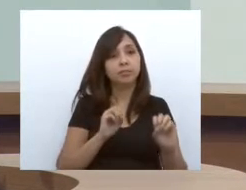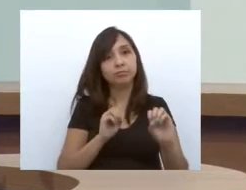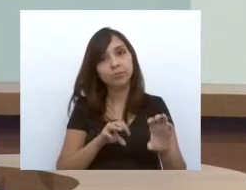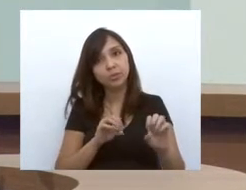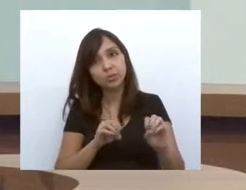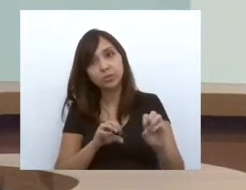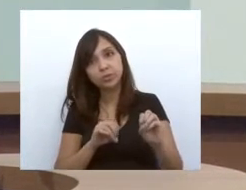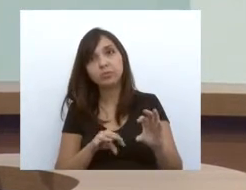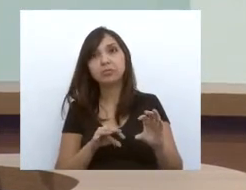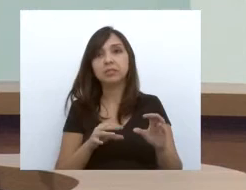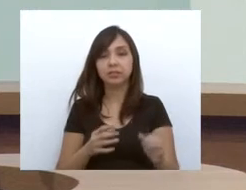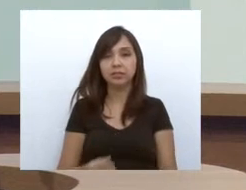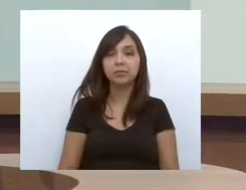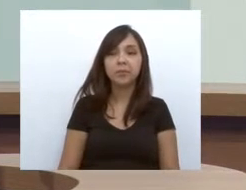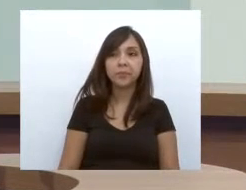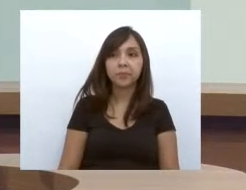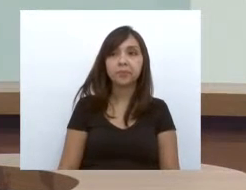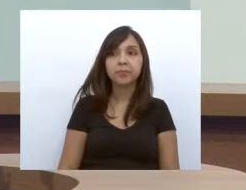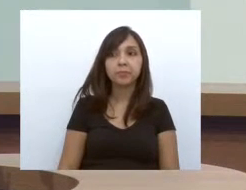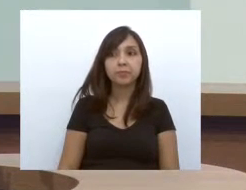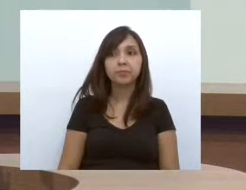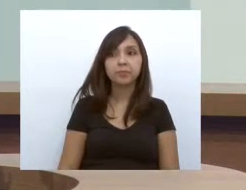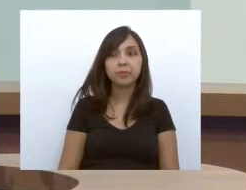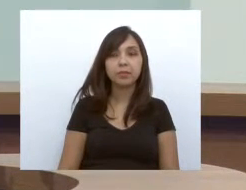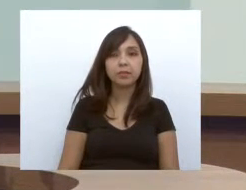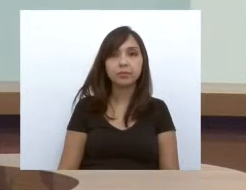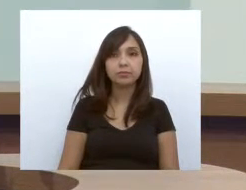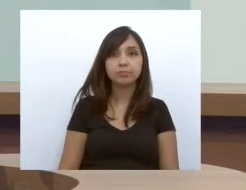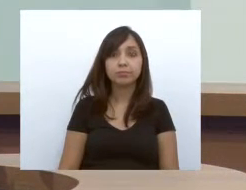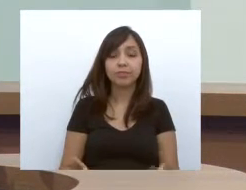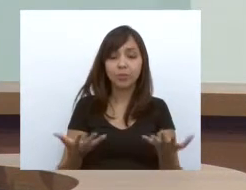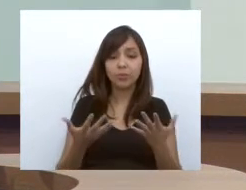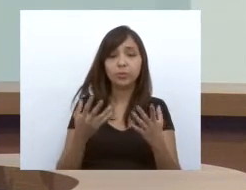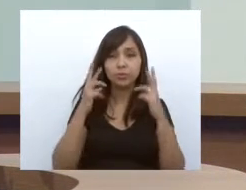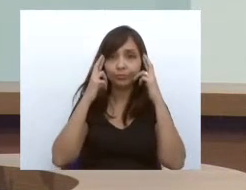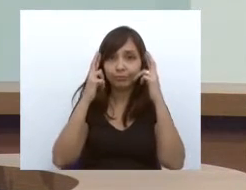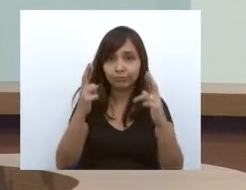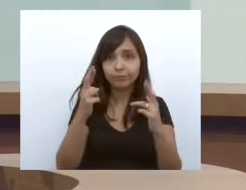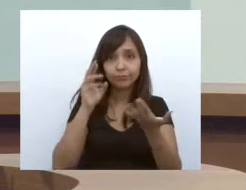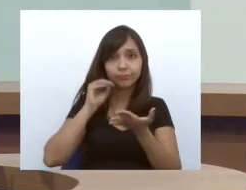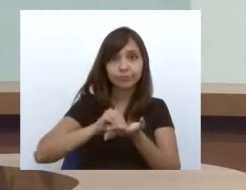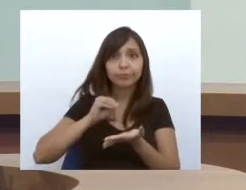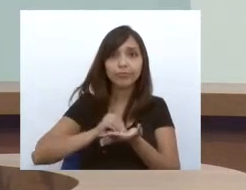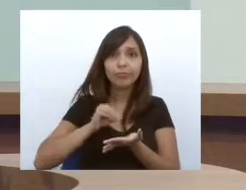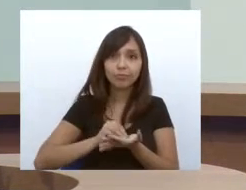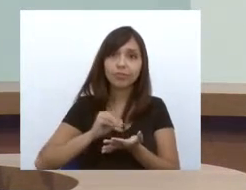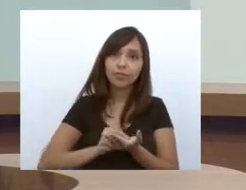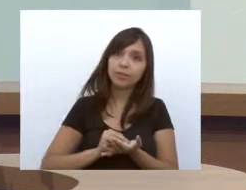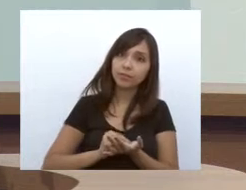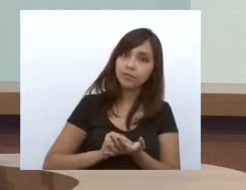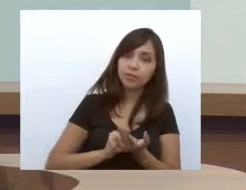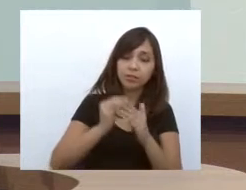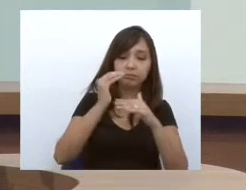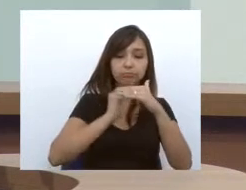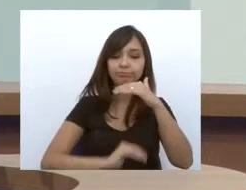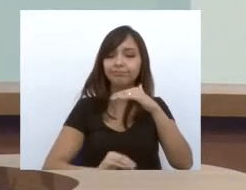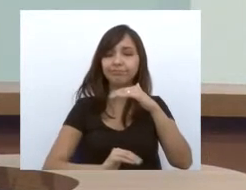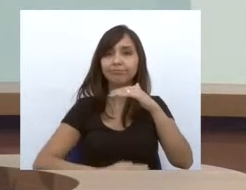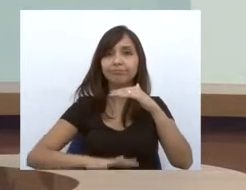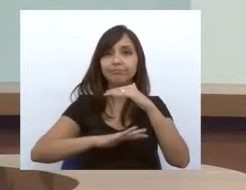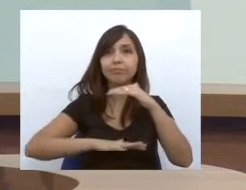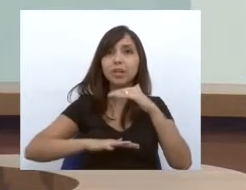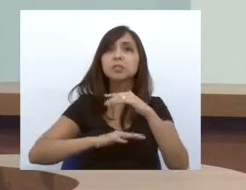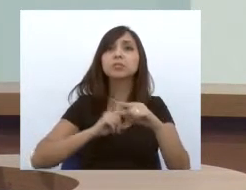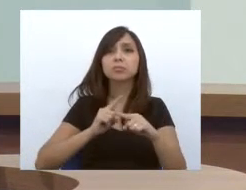educadores, educadoras, está tão desrespeitada, está tão em baixa,